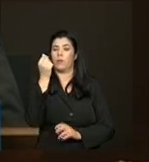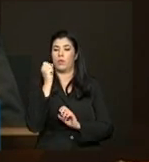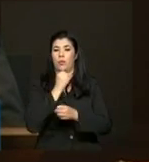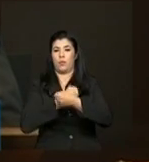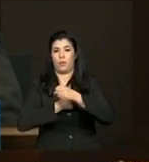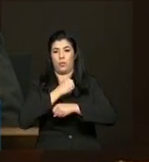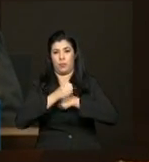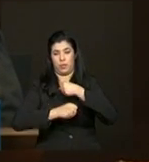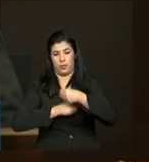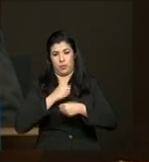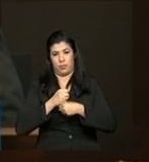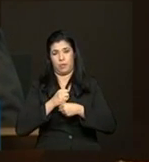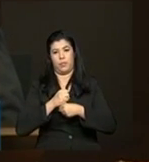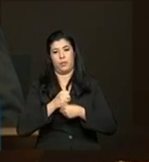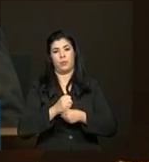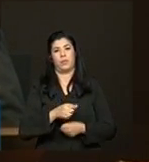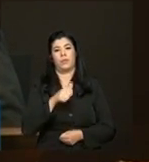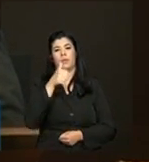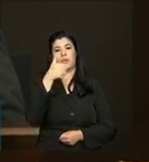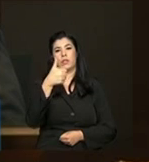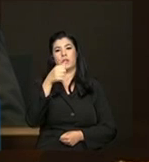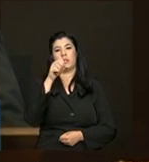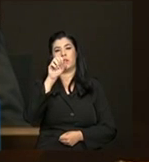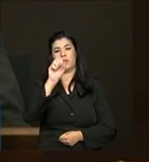anual permitida de